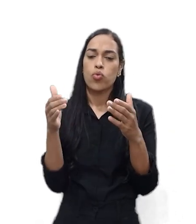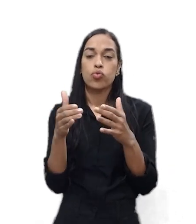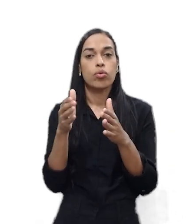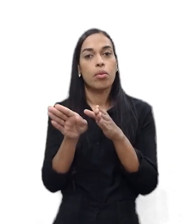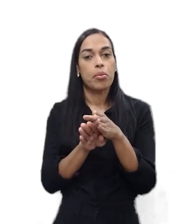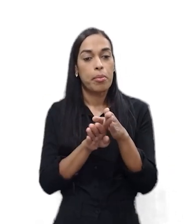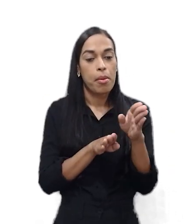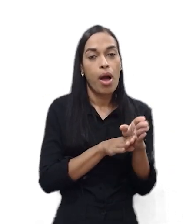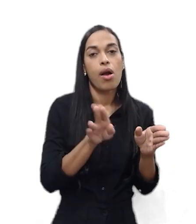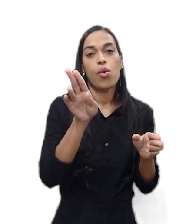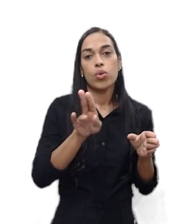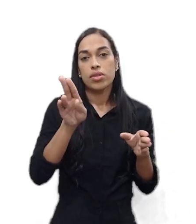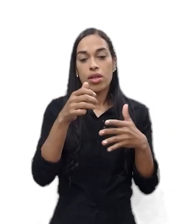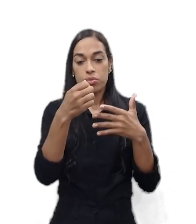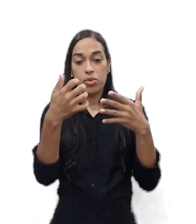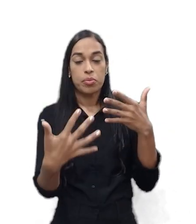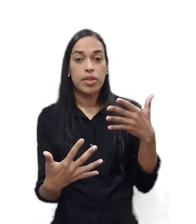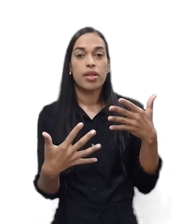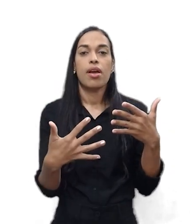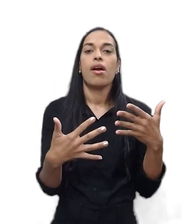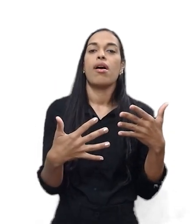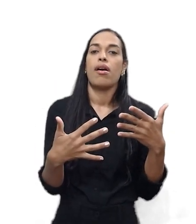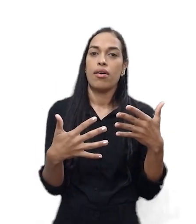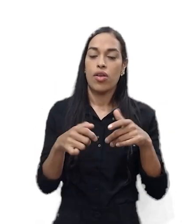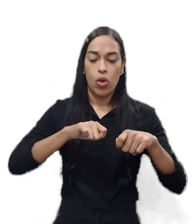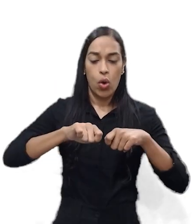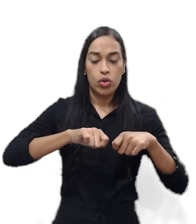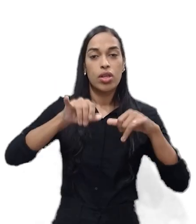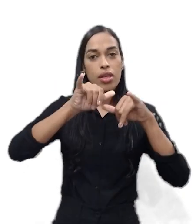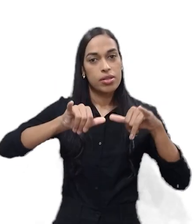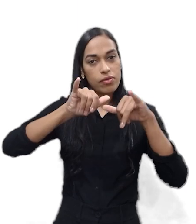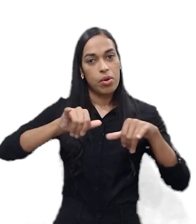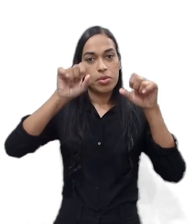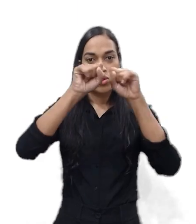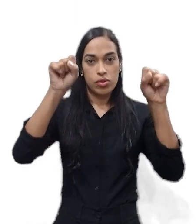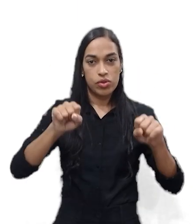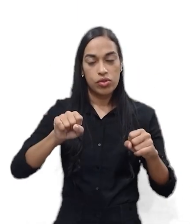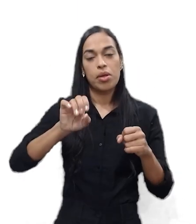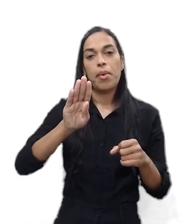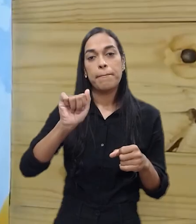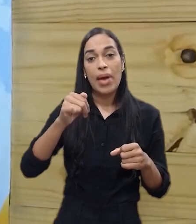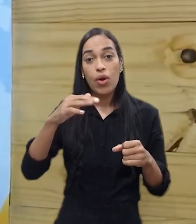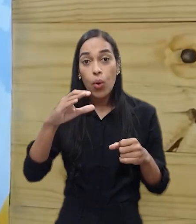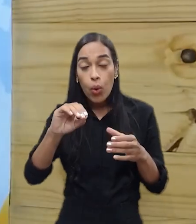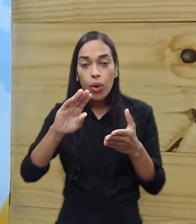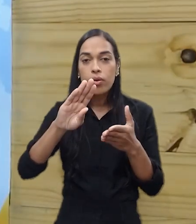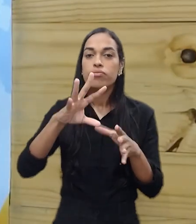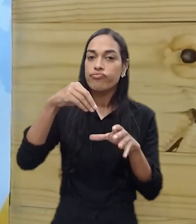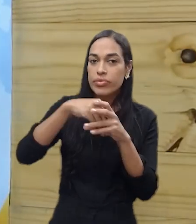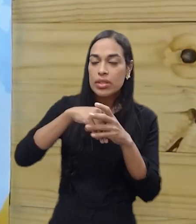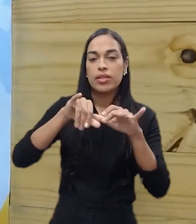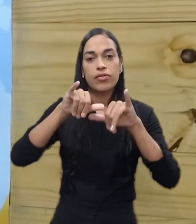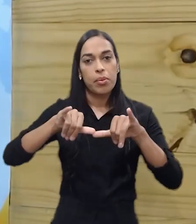instruções usado para definir, manipular e controlar os dados em um sistema de banco de dados. Eu